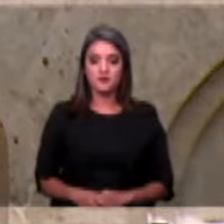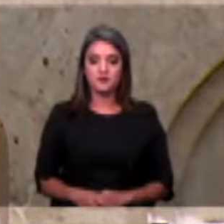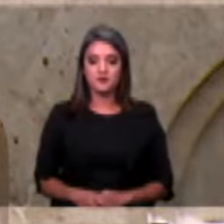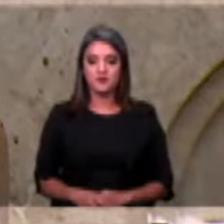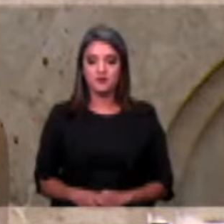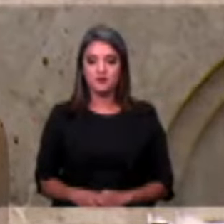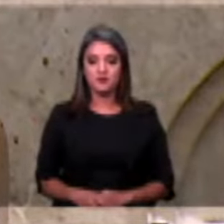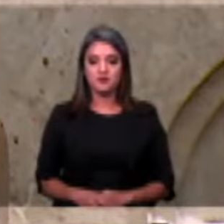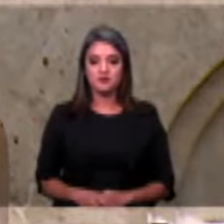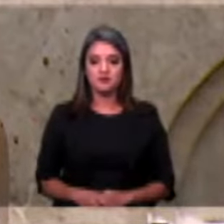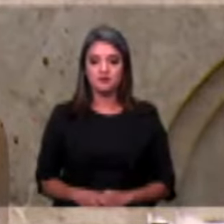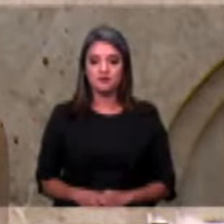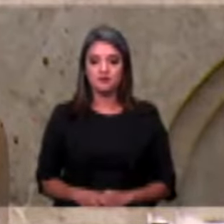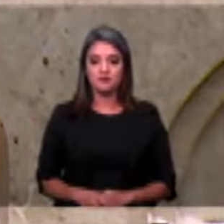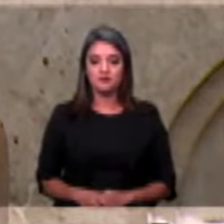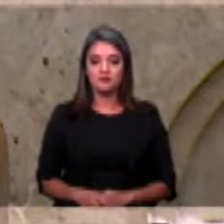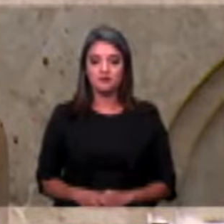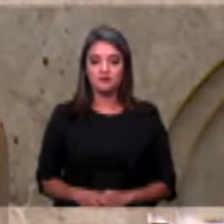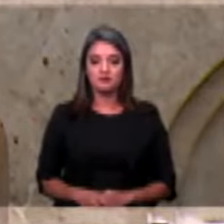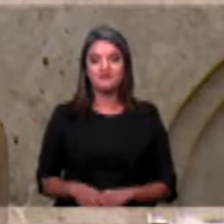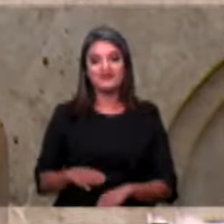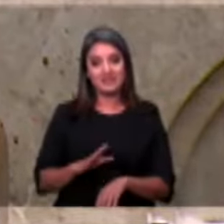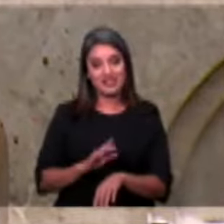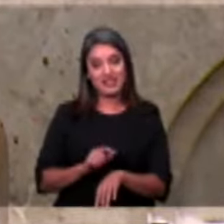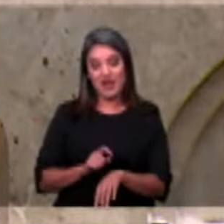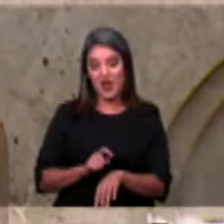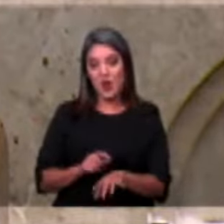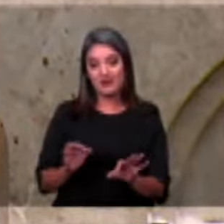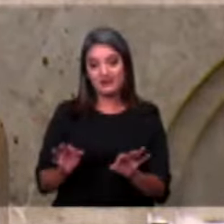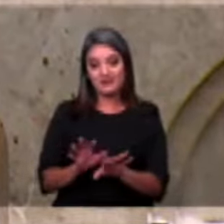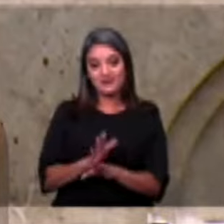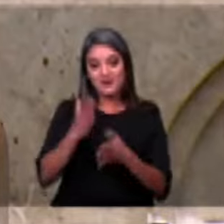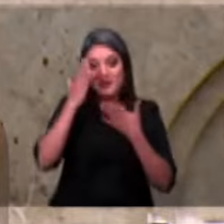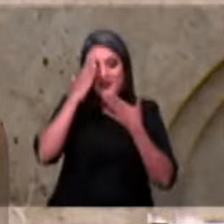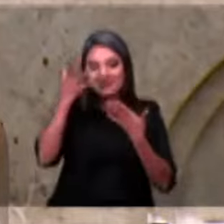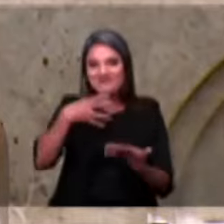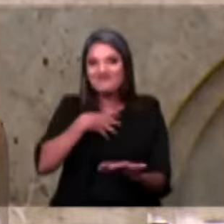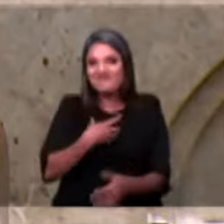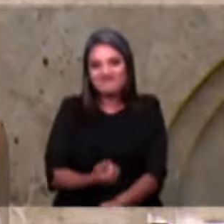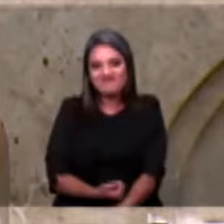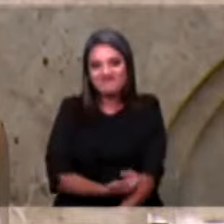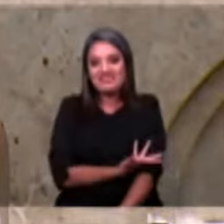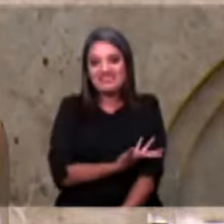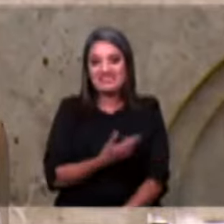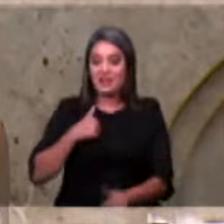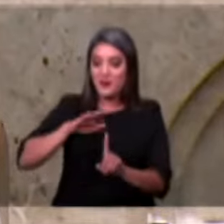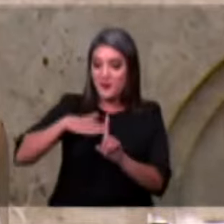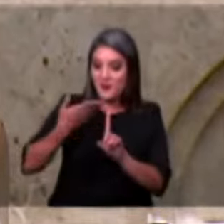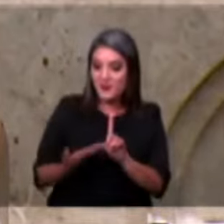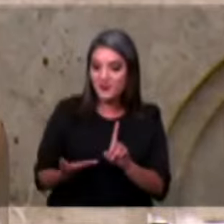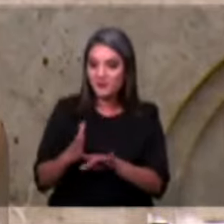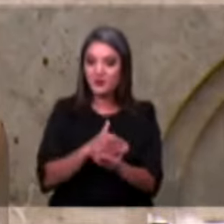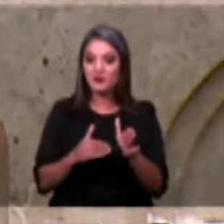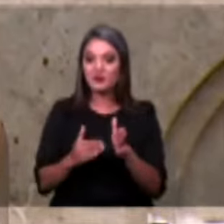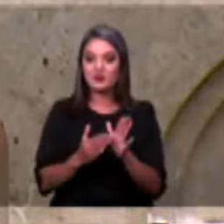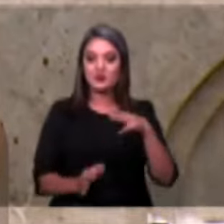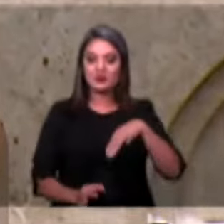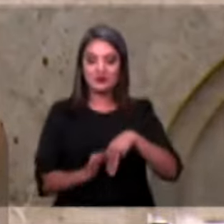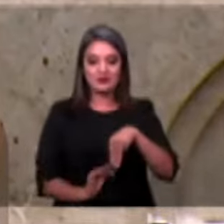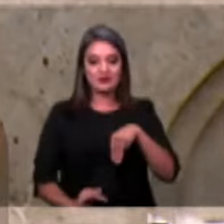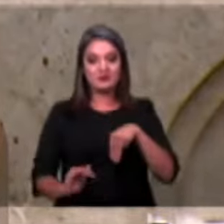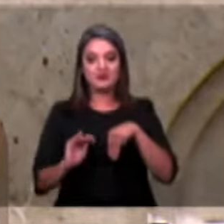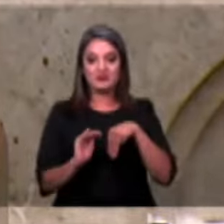É tempo de encerrar. Agradeço sensibilizada e homenageio todos os ministros da Casa,